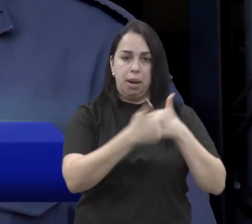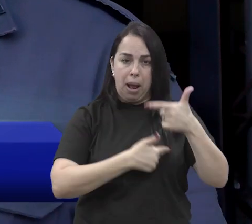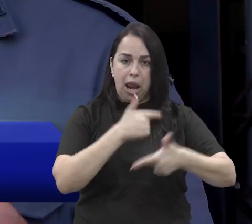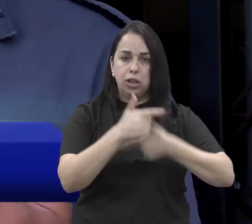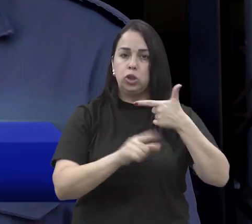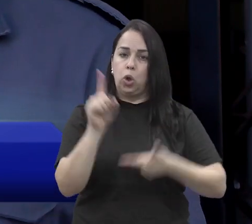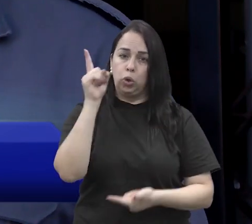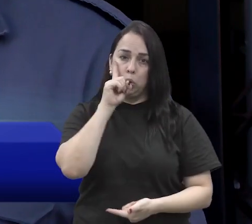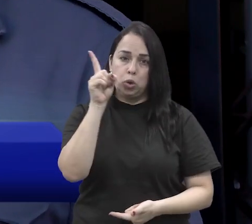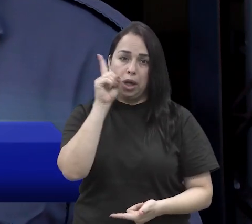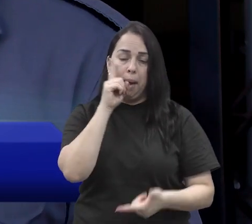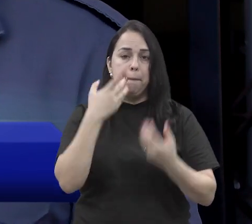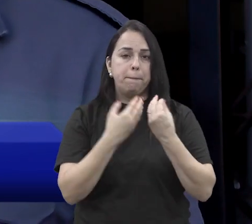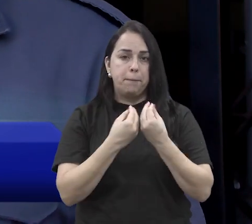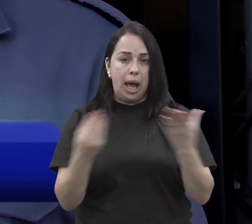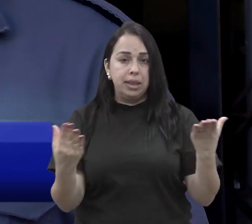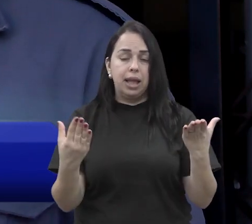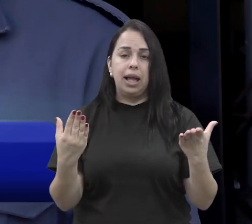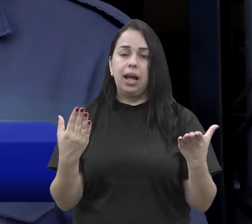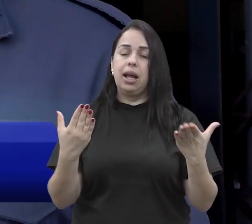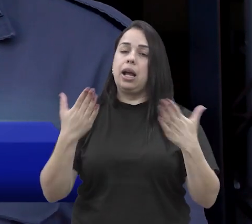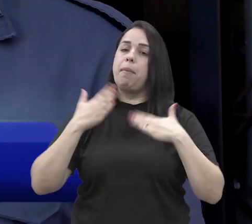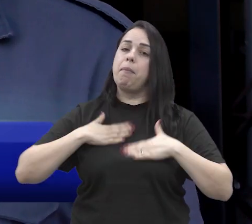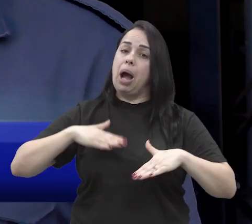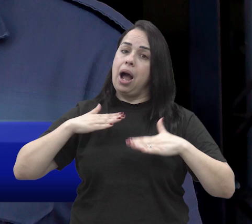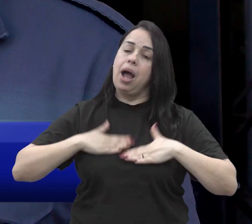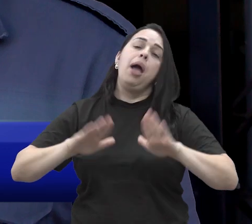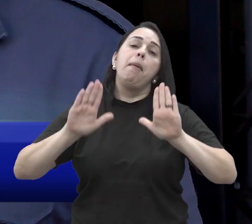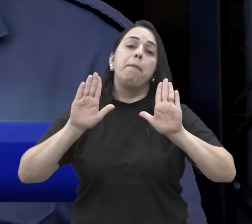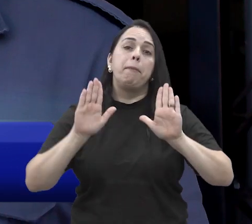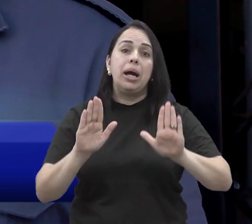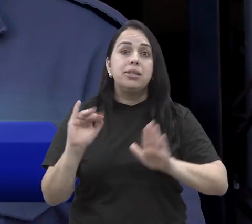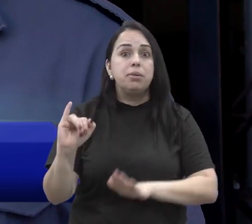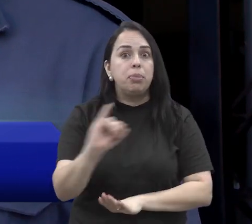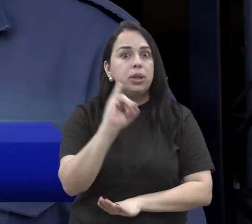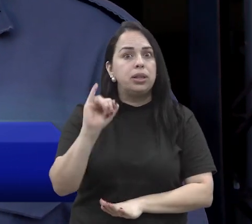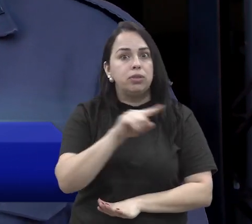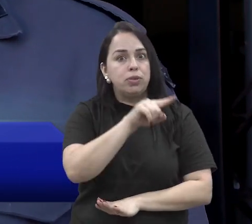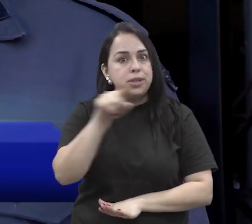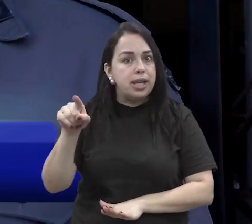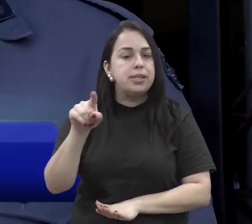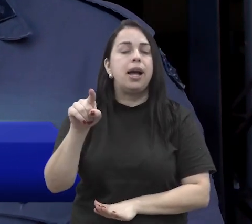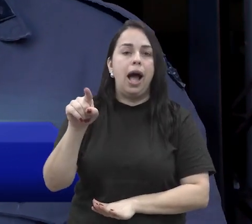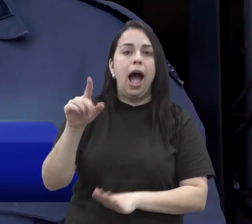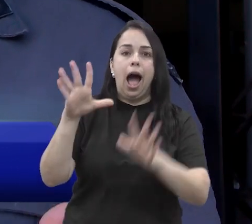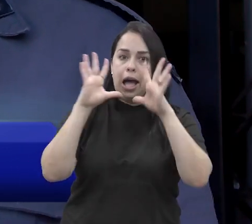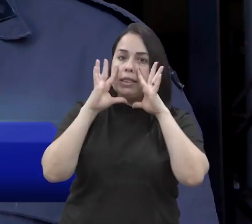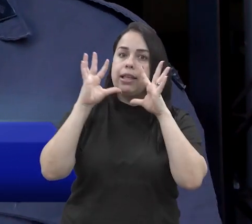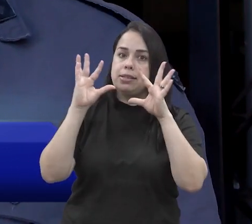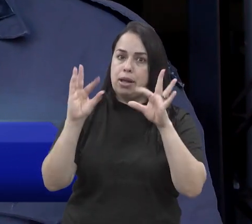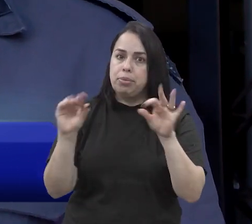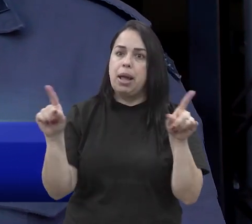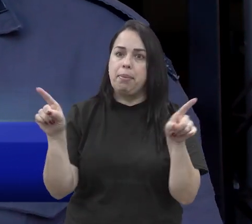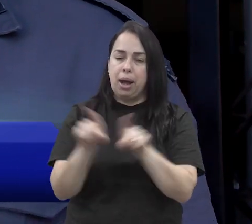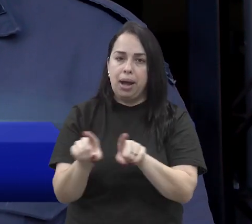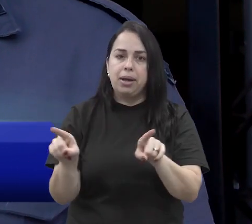estamos trabalhando, estamos nas ruas todos os dias para garantir sempre a tranquilidade de todos, mas é muito importante que a população tenha